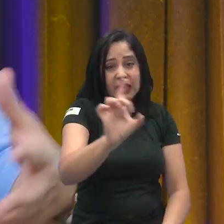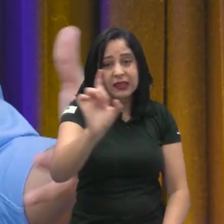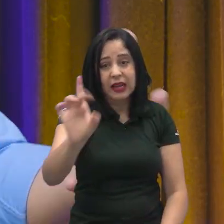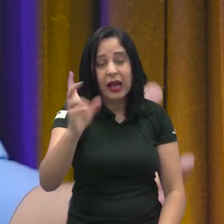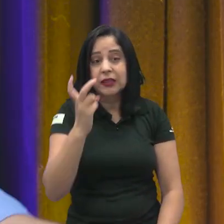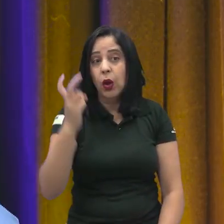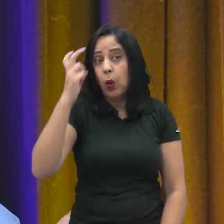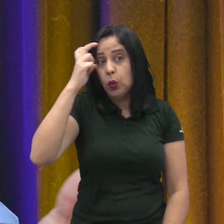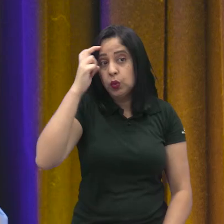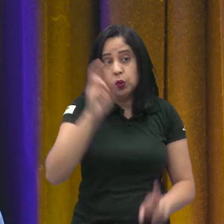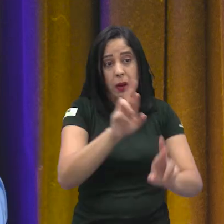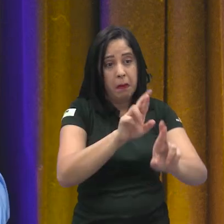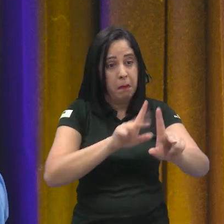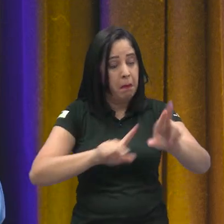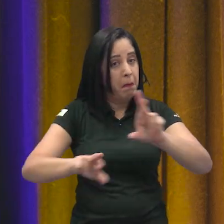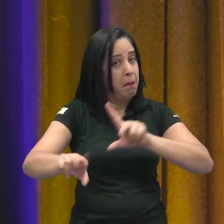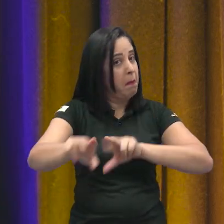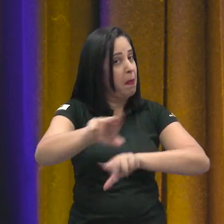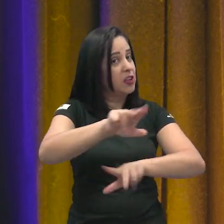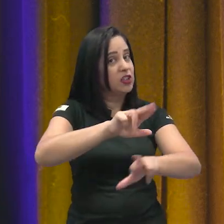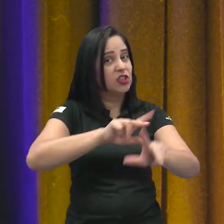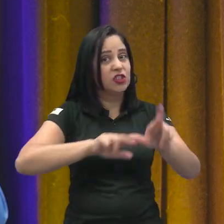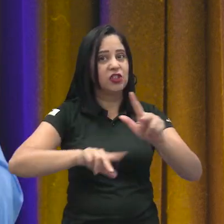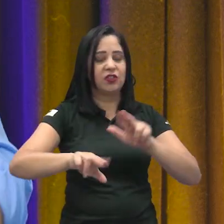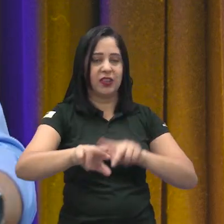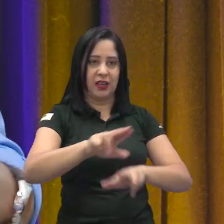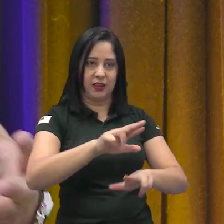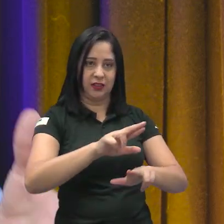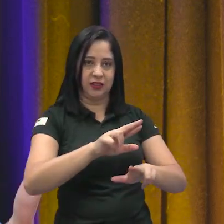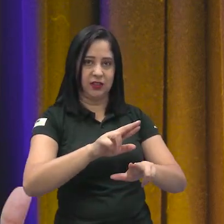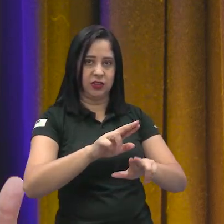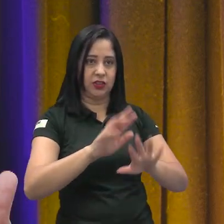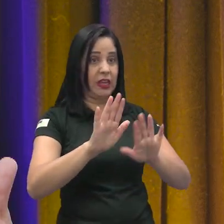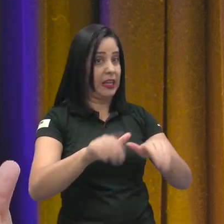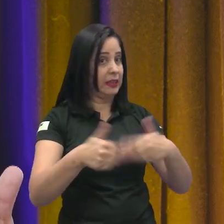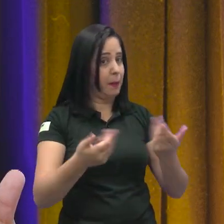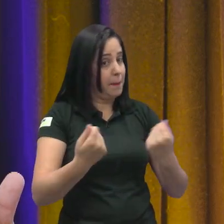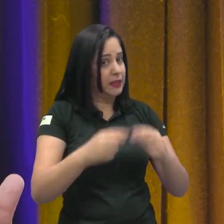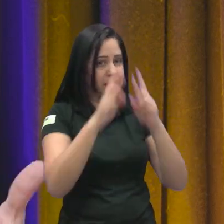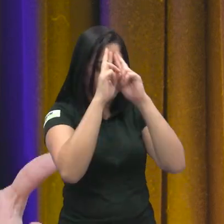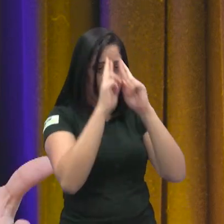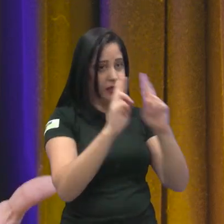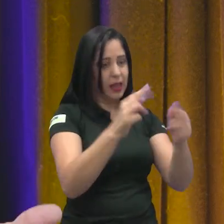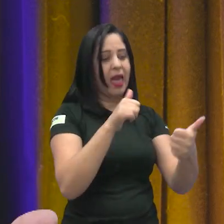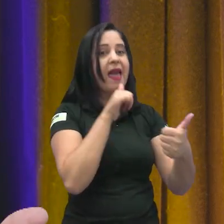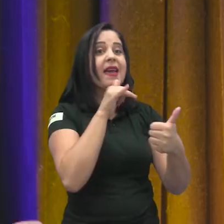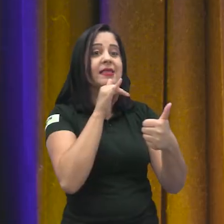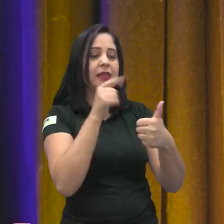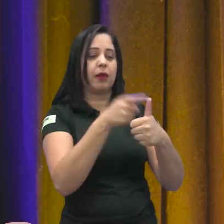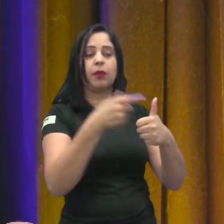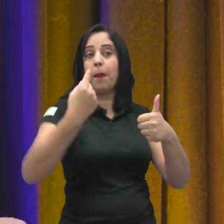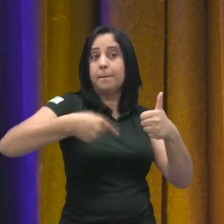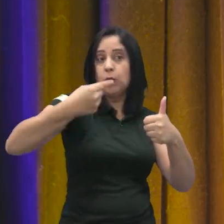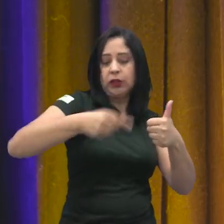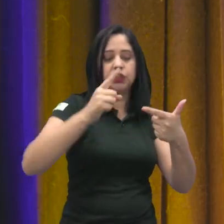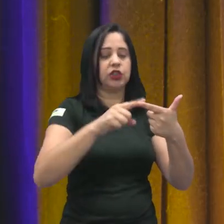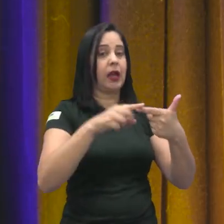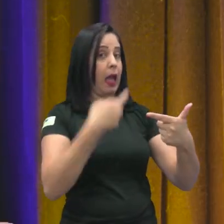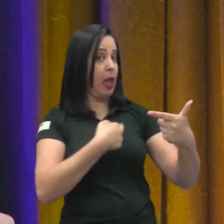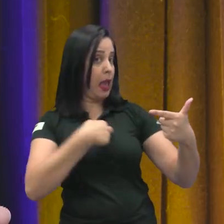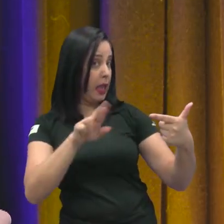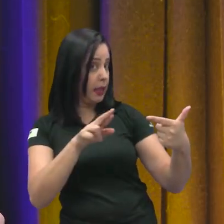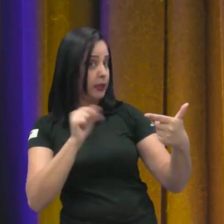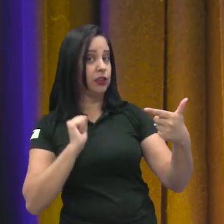individuais e de grupo. E você precisa trabalhar isso de uma forma harmoniosa, tanto nas questões políticas,